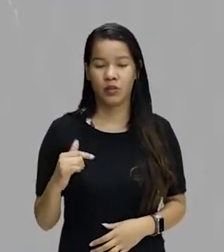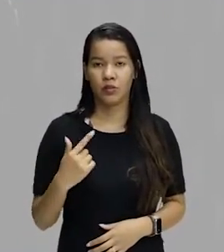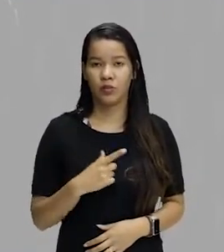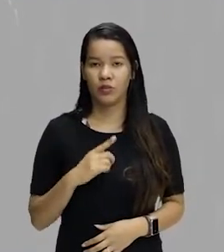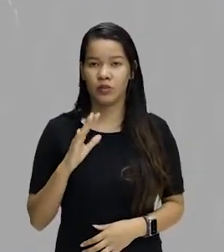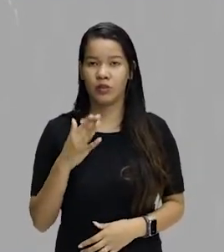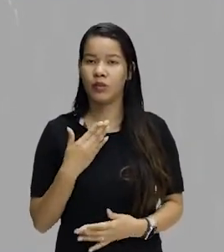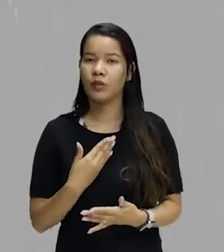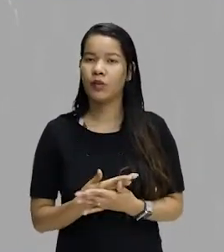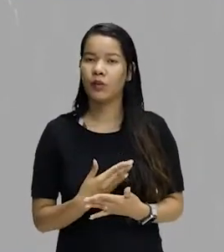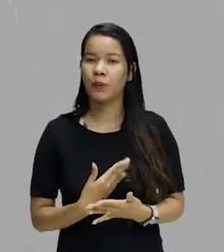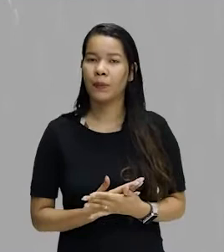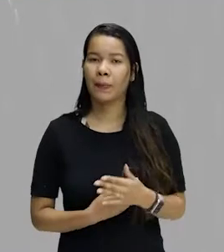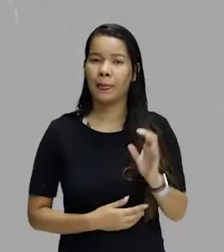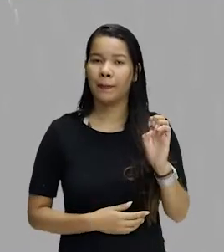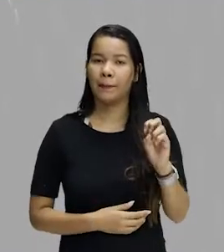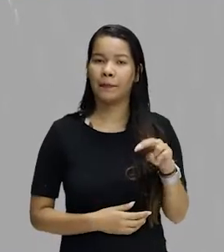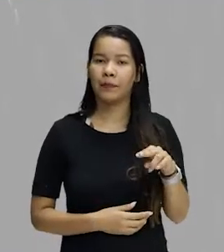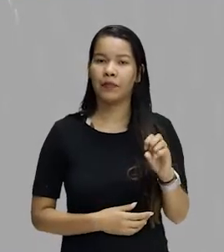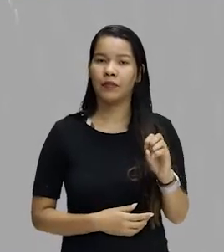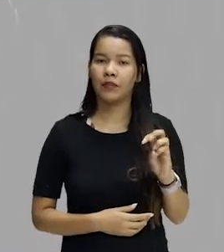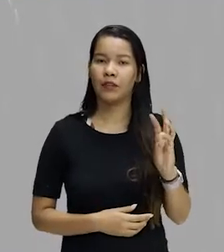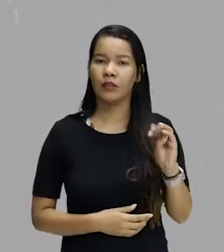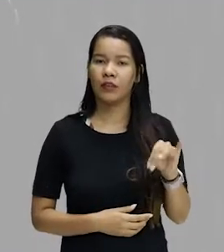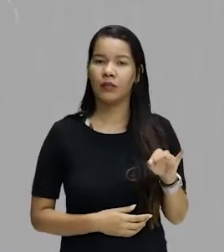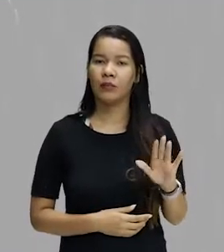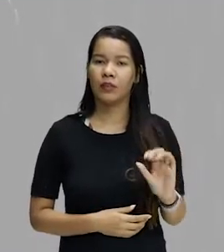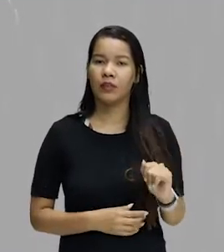tipo tautomeria. Os